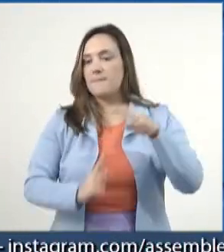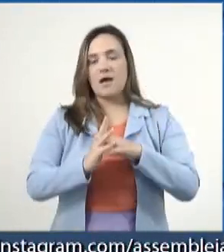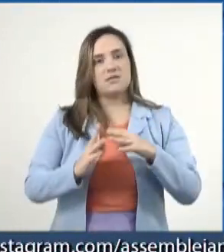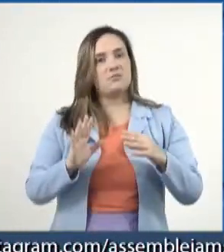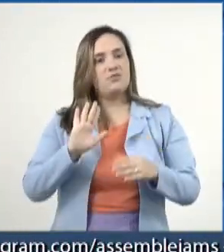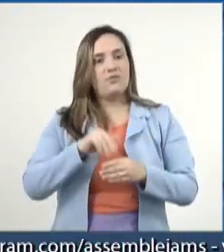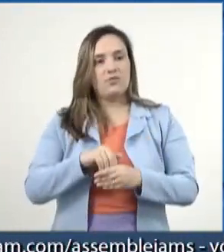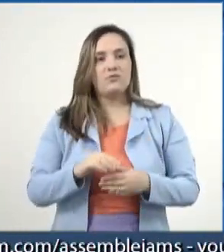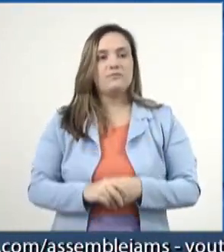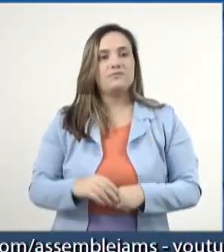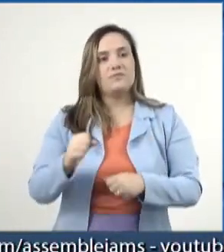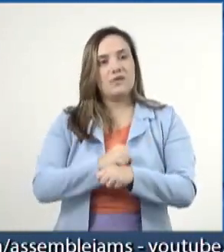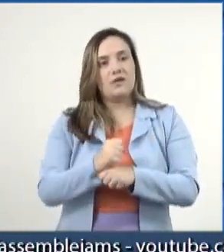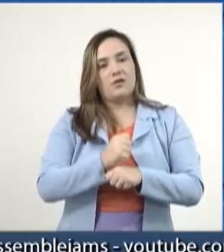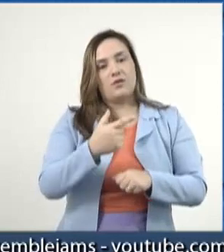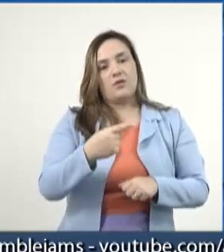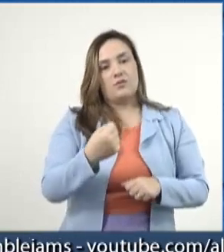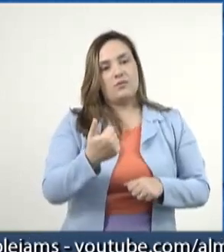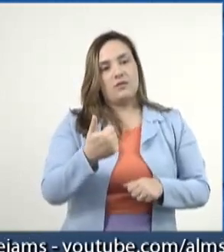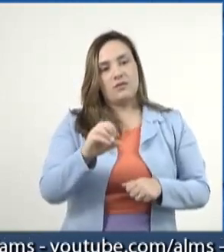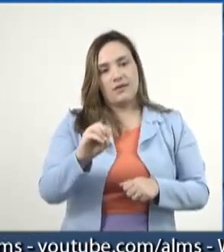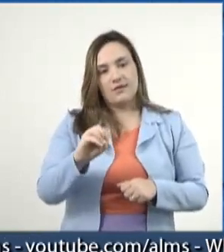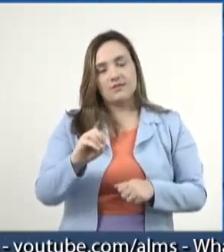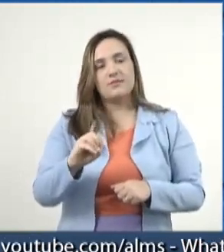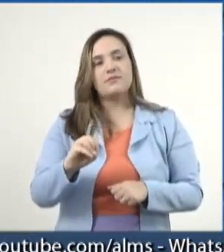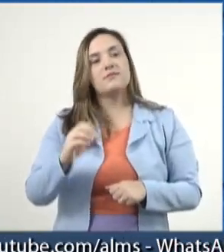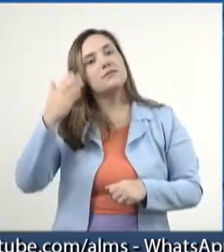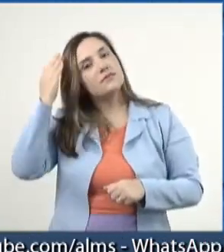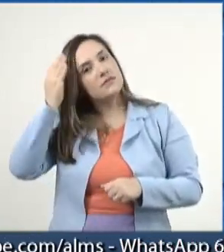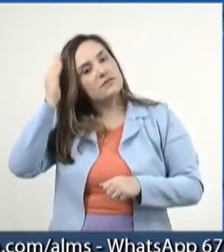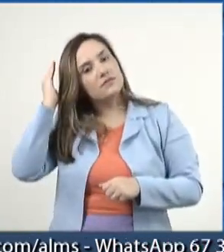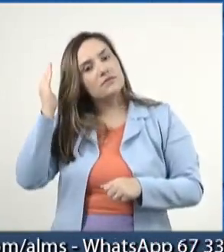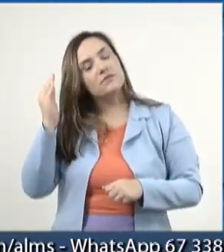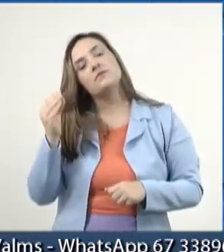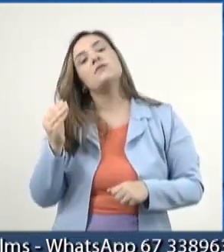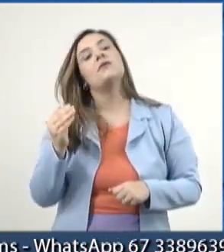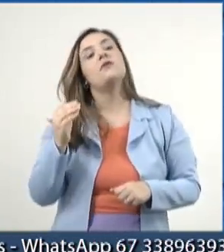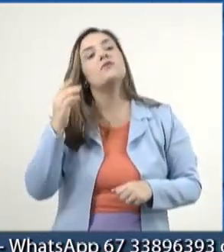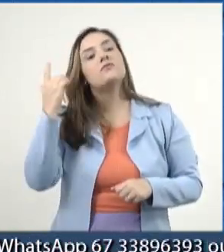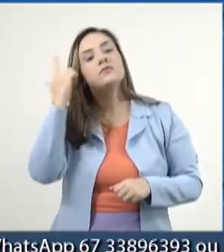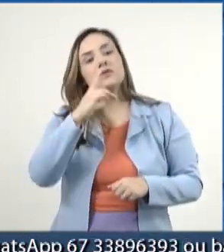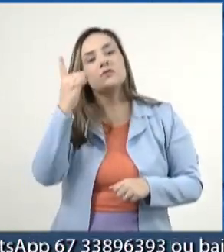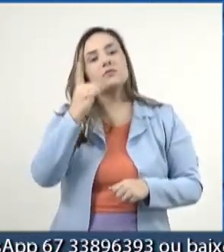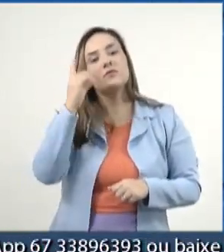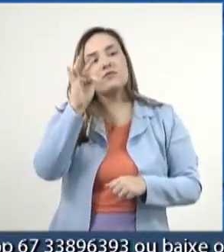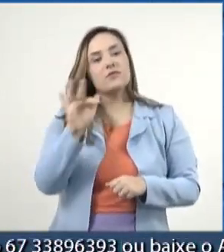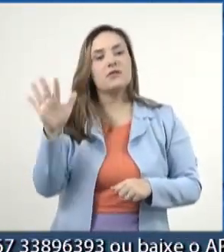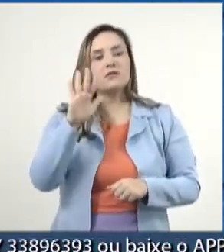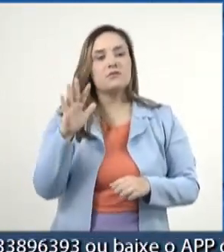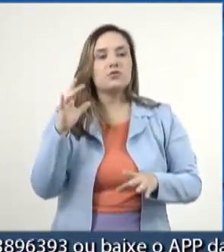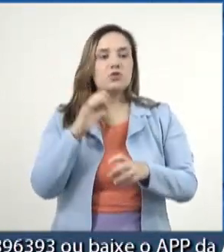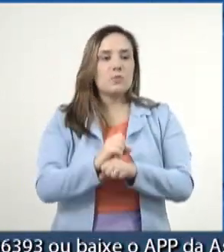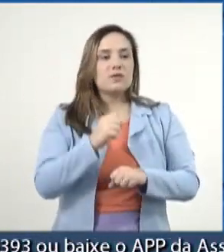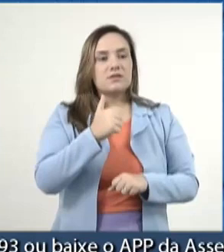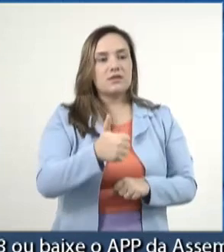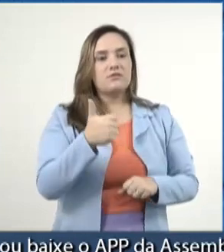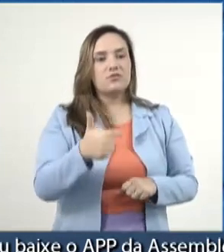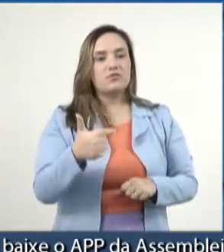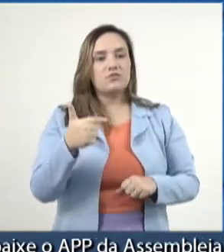então. Na eleição de 2010, Reinaldo Azambuja concorreu e elegeu-se a deputado federal com mais de 122 mil